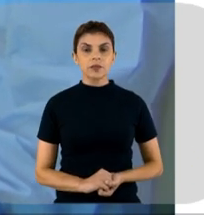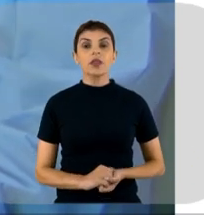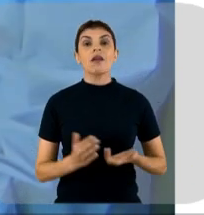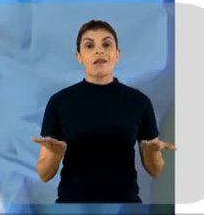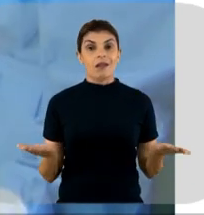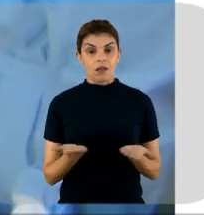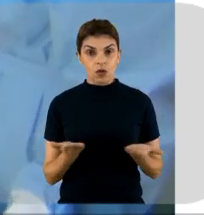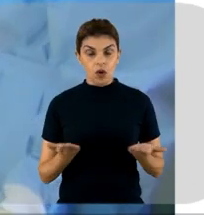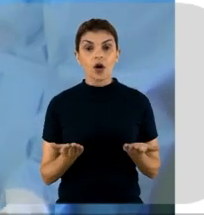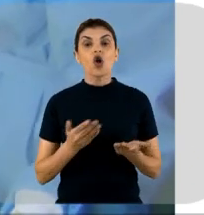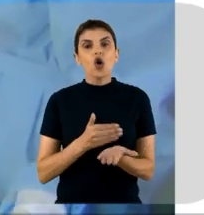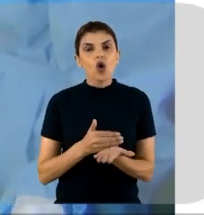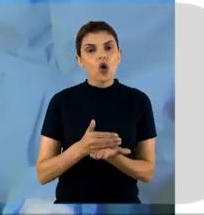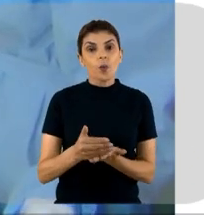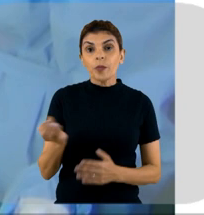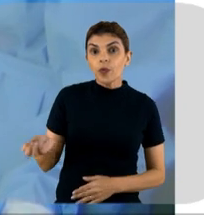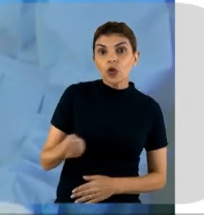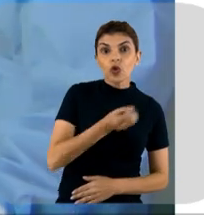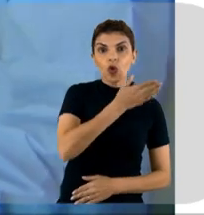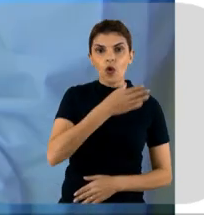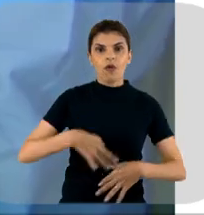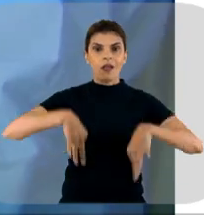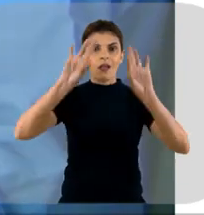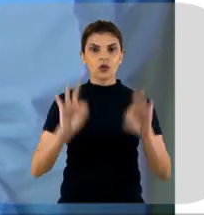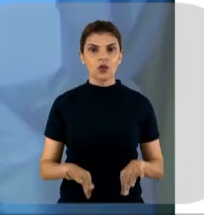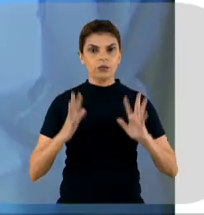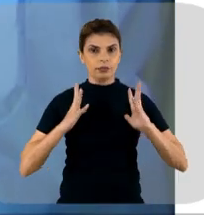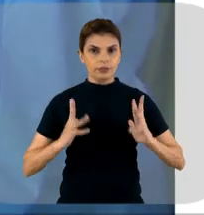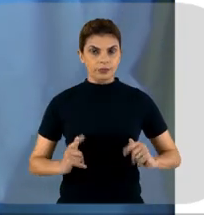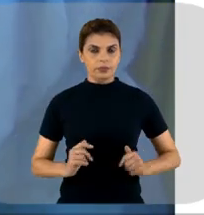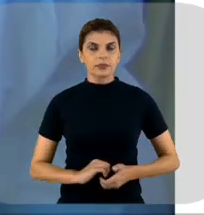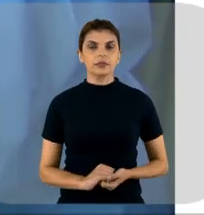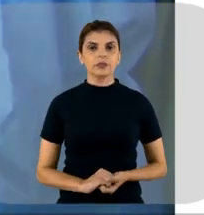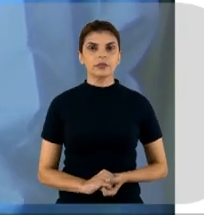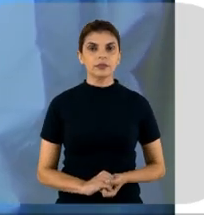Devemos então posicionar o novo lençol.